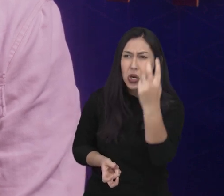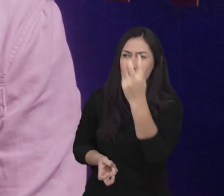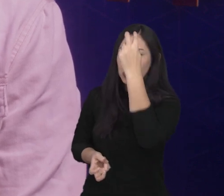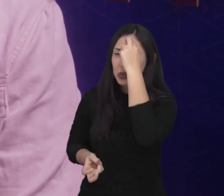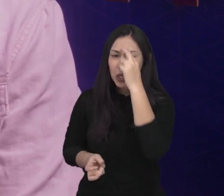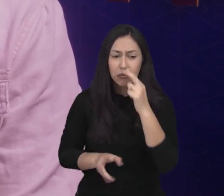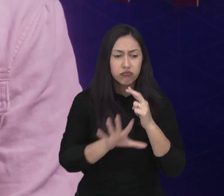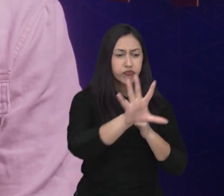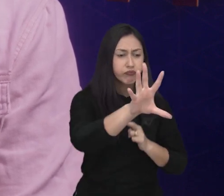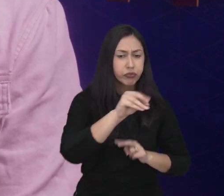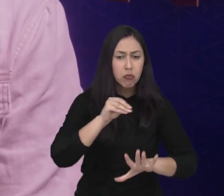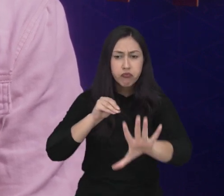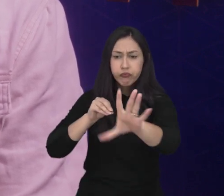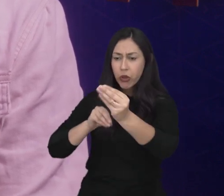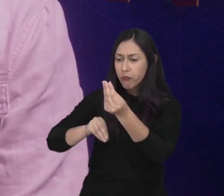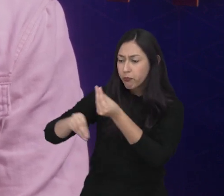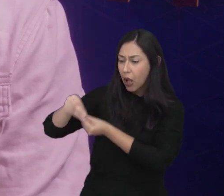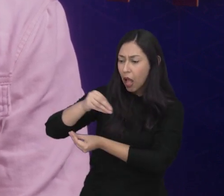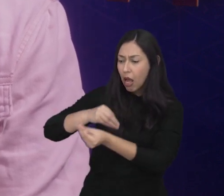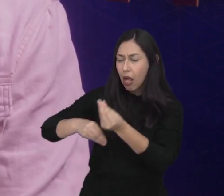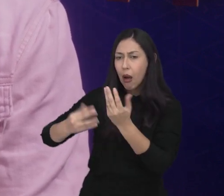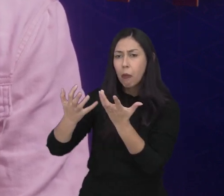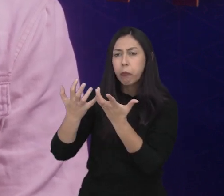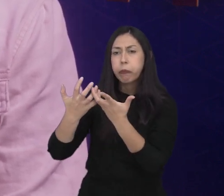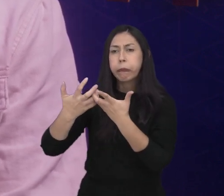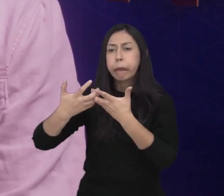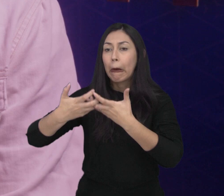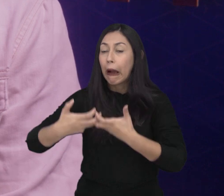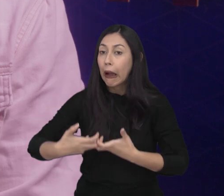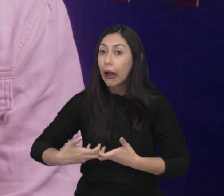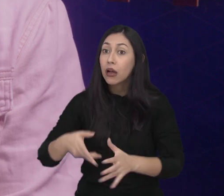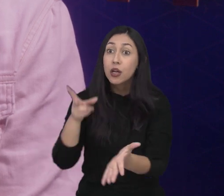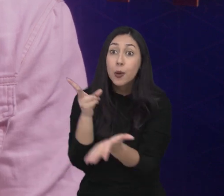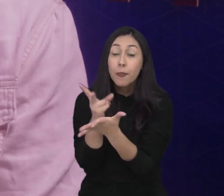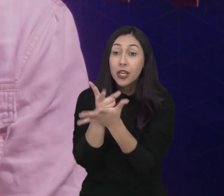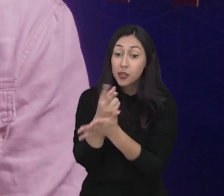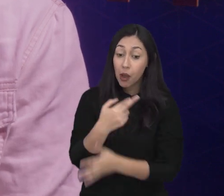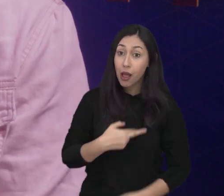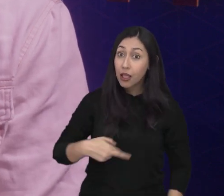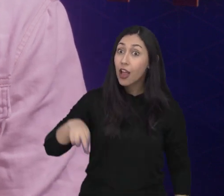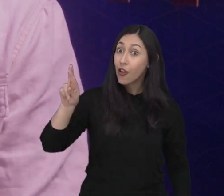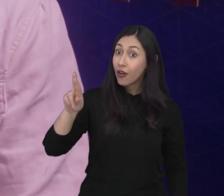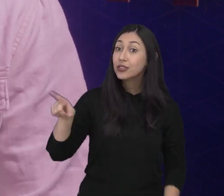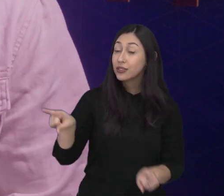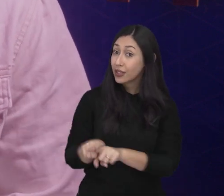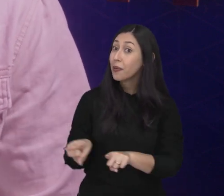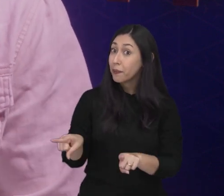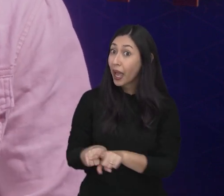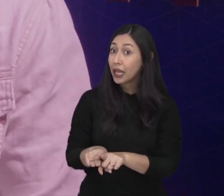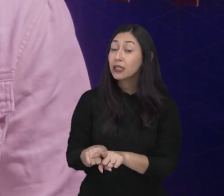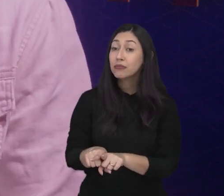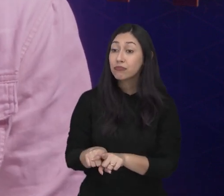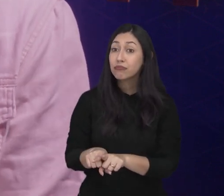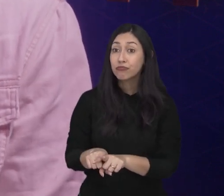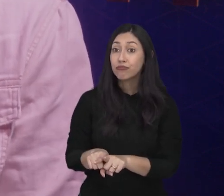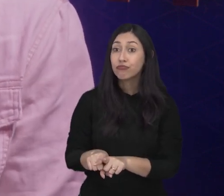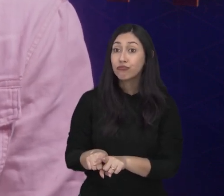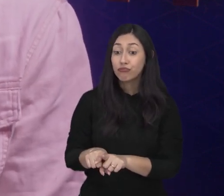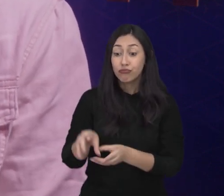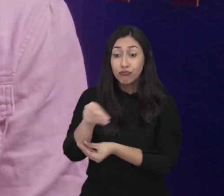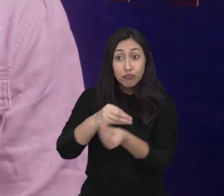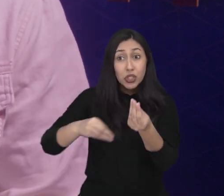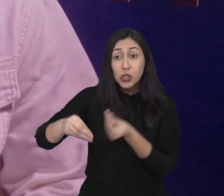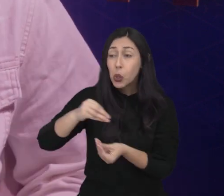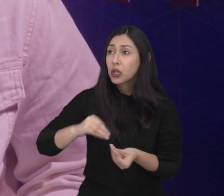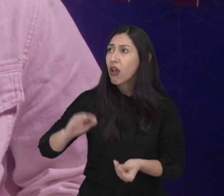que vieram para cá. E a gente tem inclusive religiões criadas pela mistura dessa